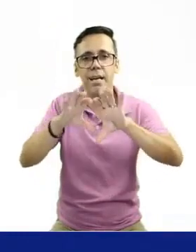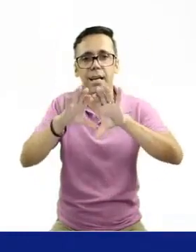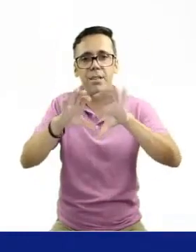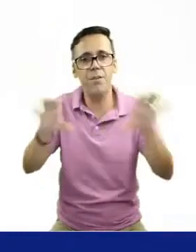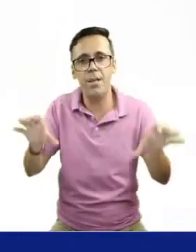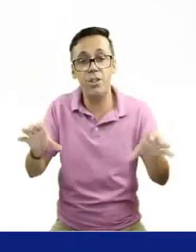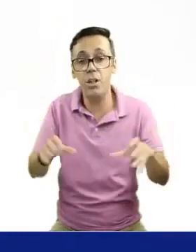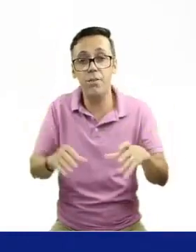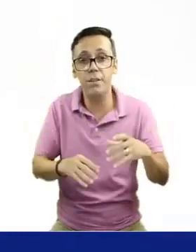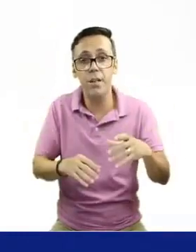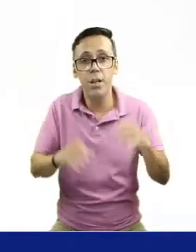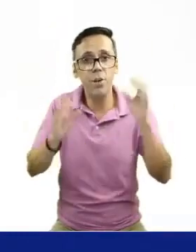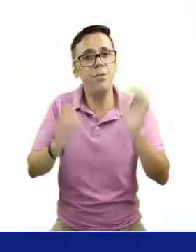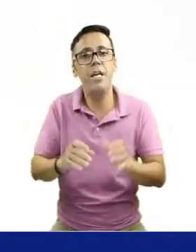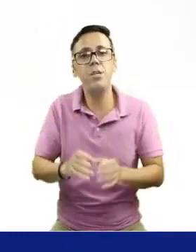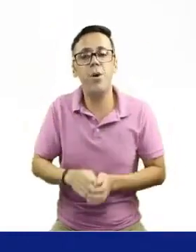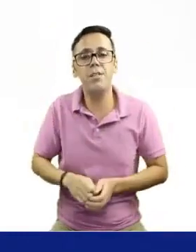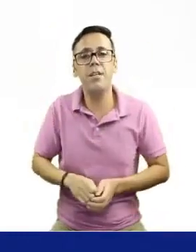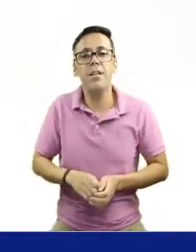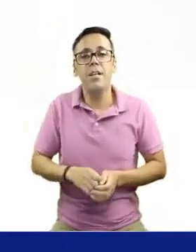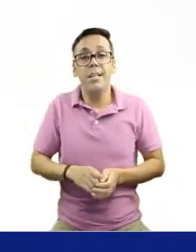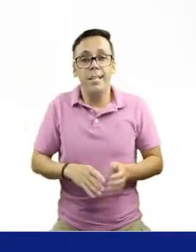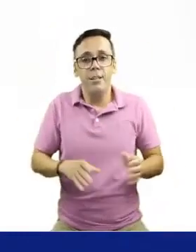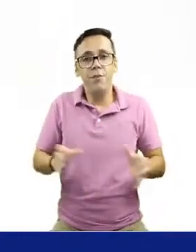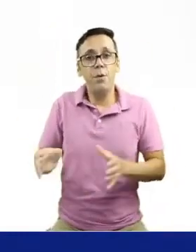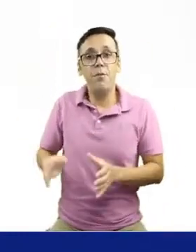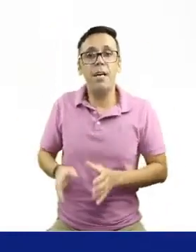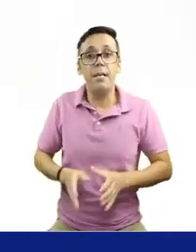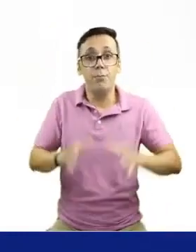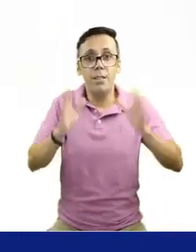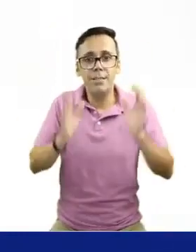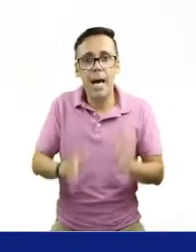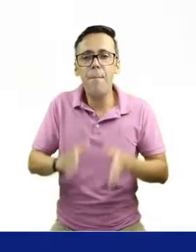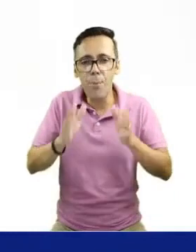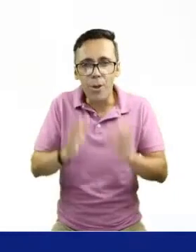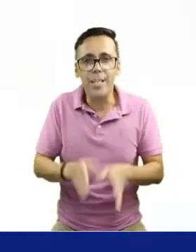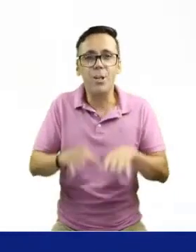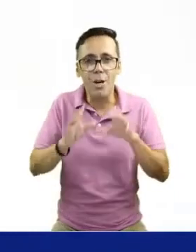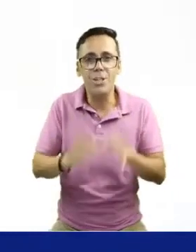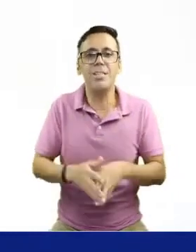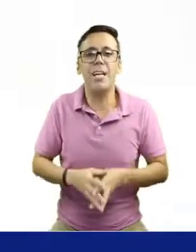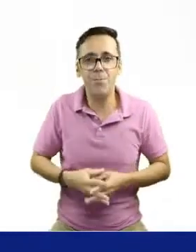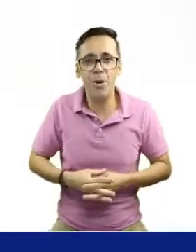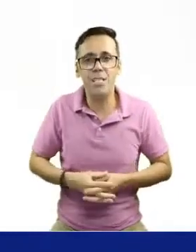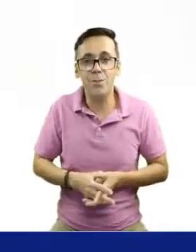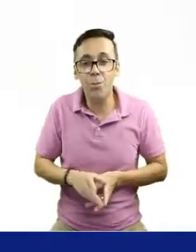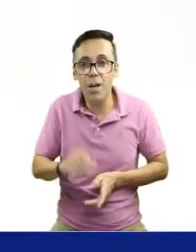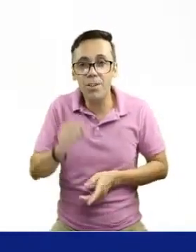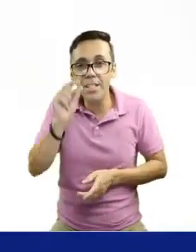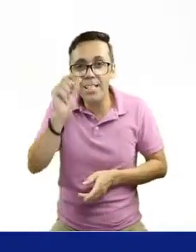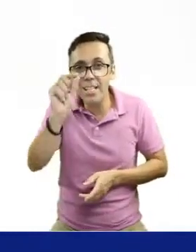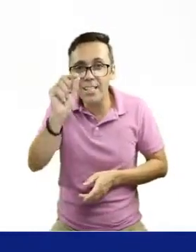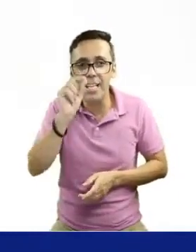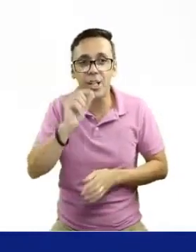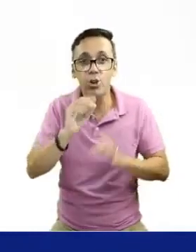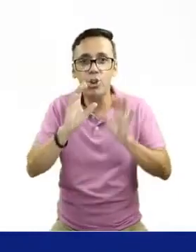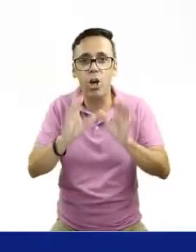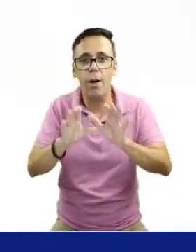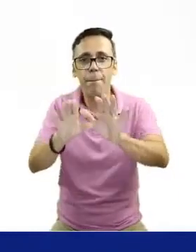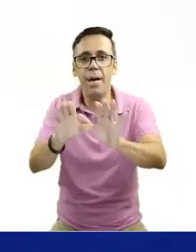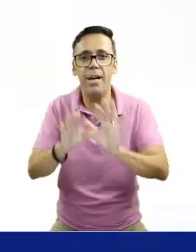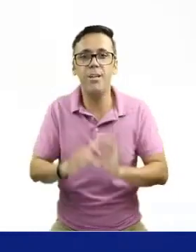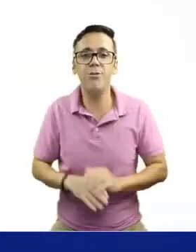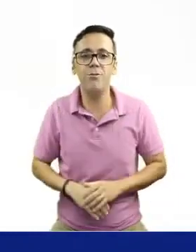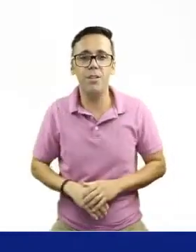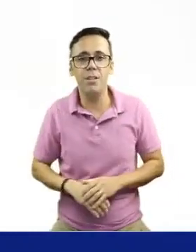liso as afirmativas eu fui na resposta que eu falei com ele vai vir você sabe por que que eu achei essa resposta por causa desse detalhe